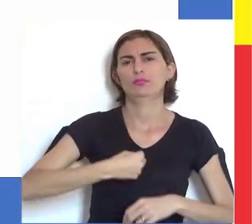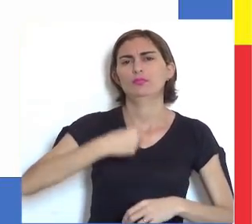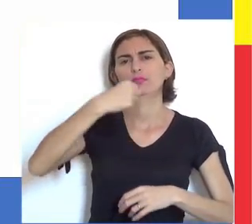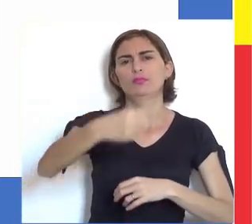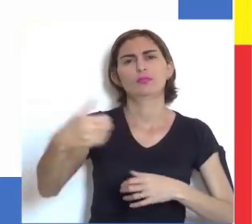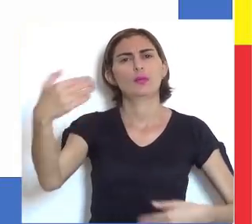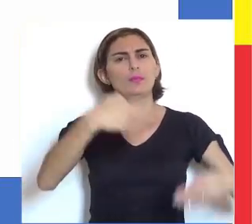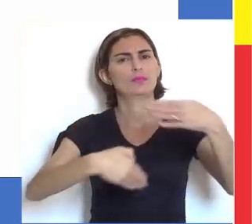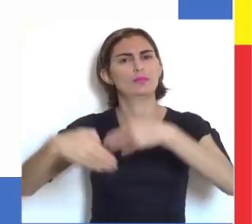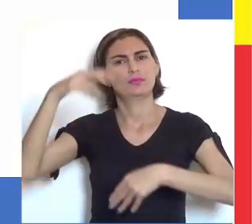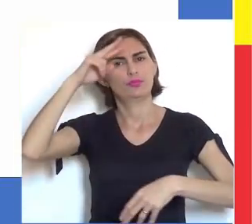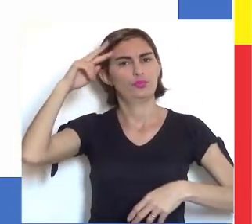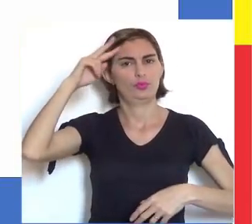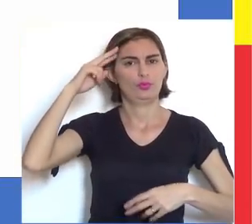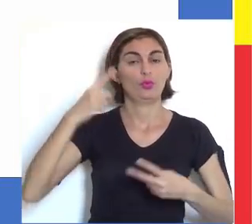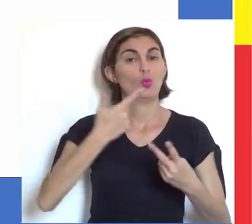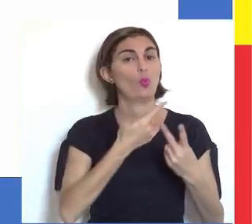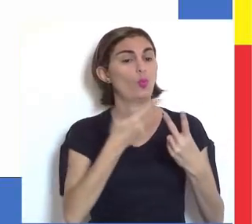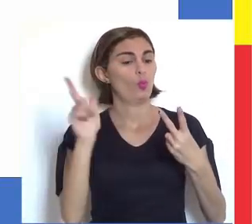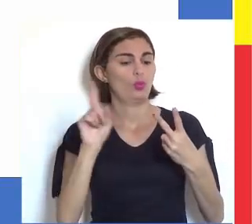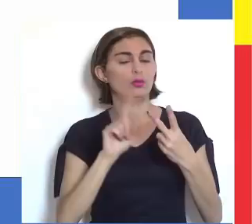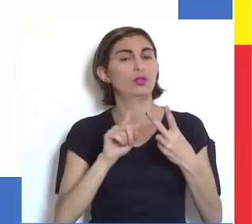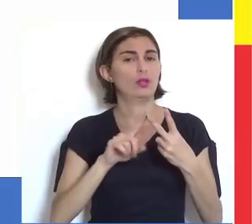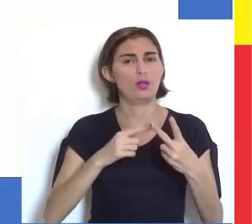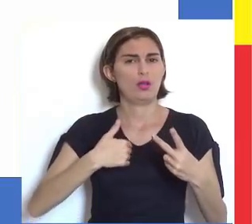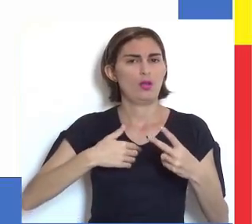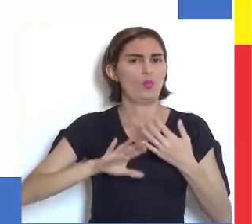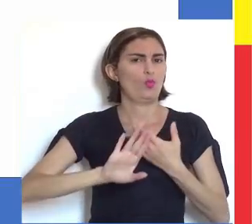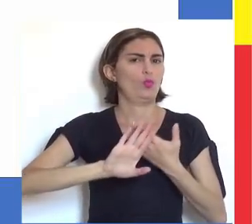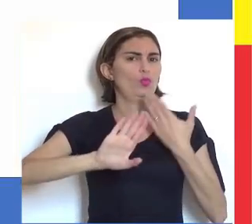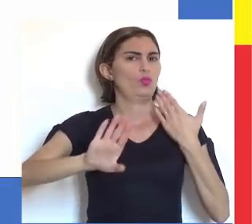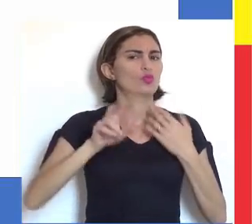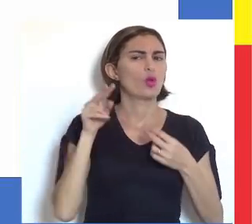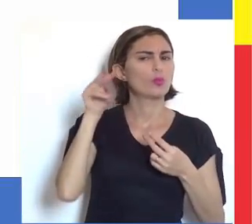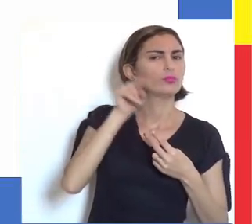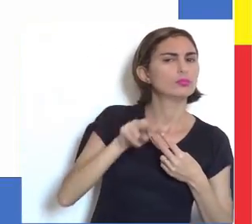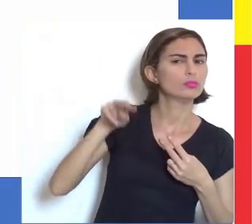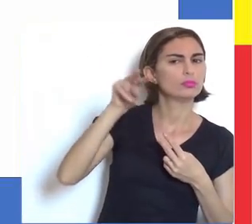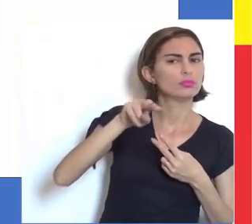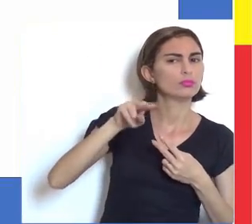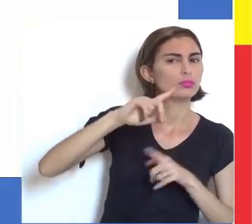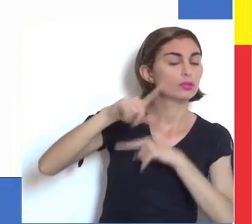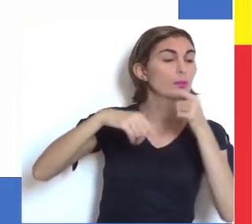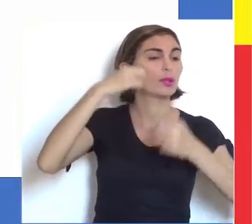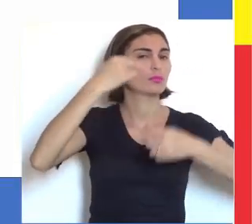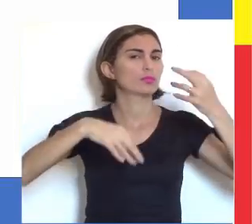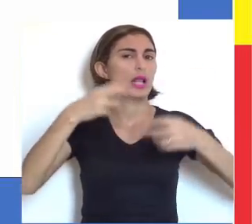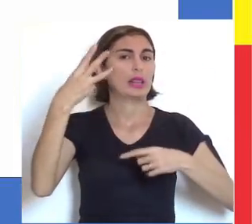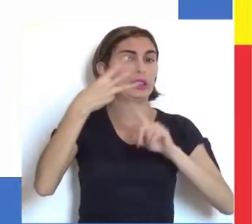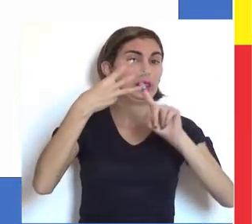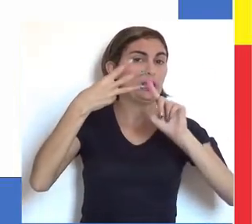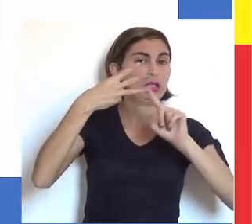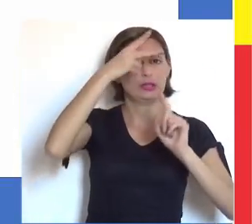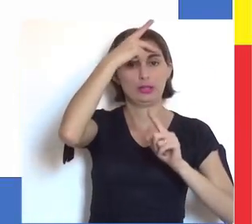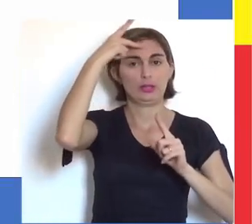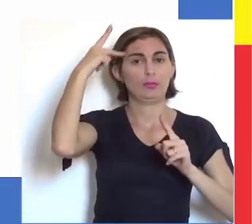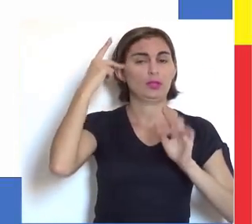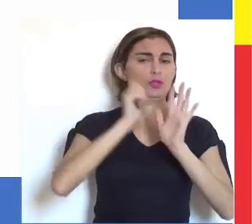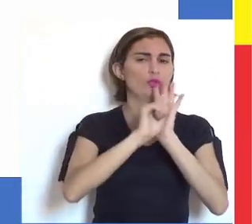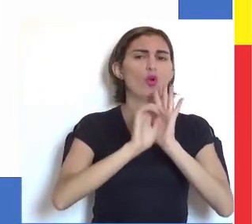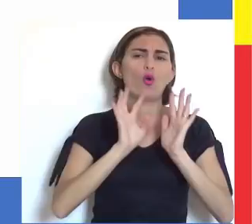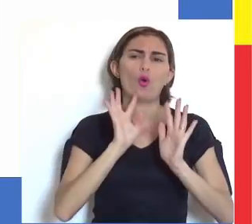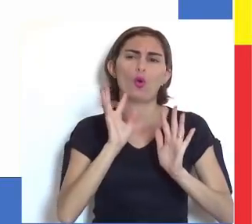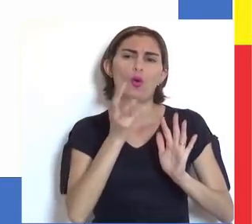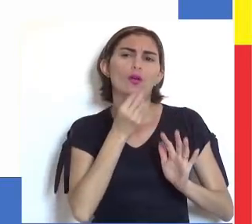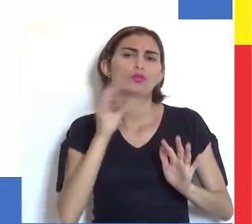ele vai participar da história. Já a outra opção seria o narrador observador. Narrado em terceira pessoa, esse tipo de